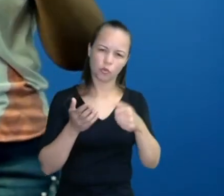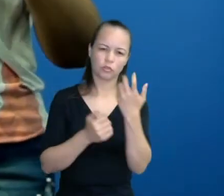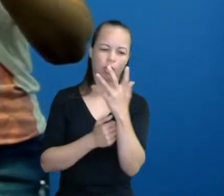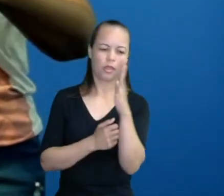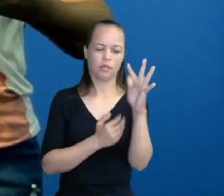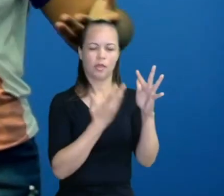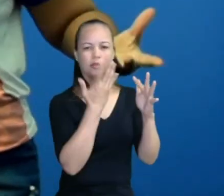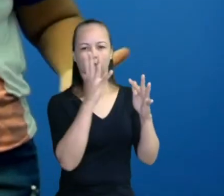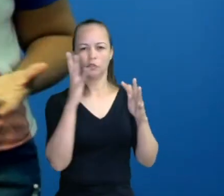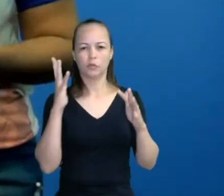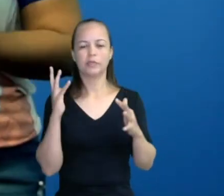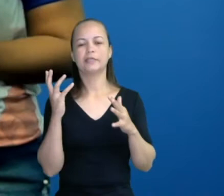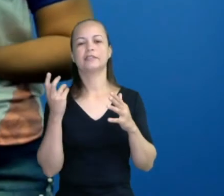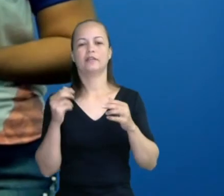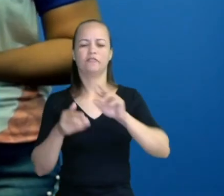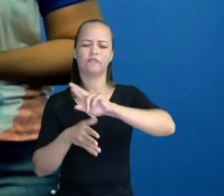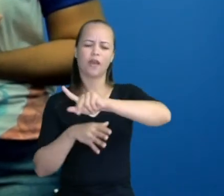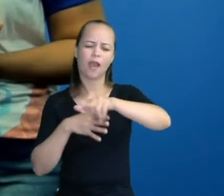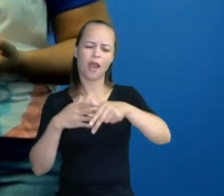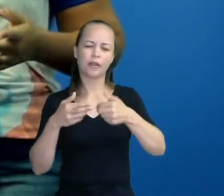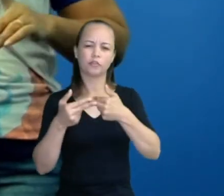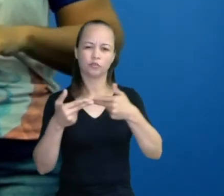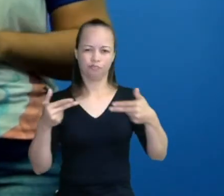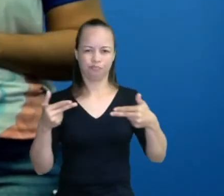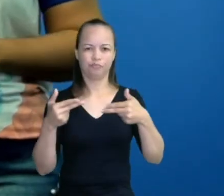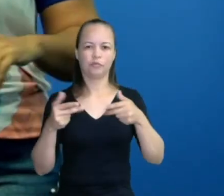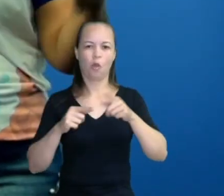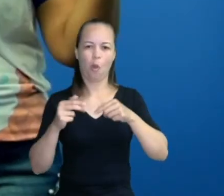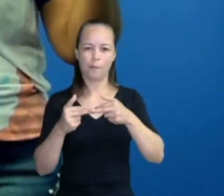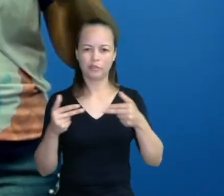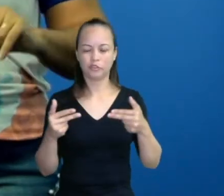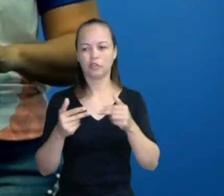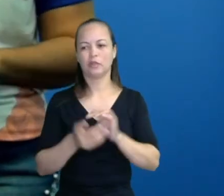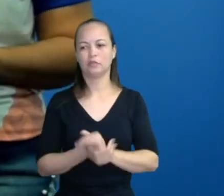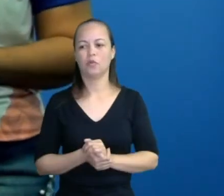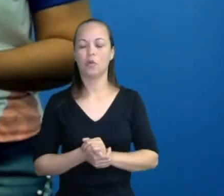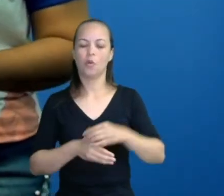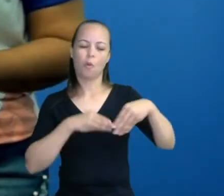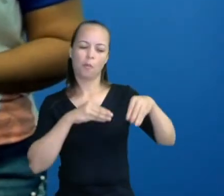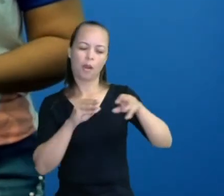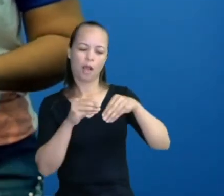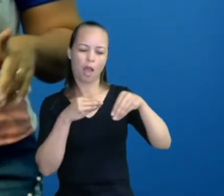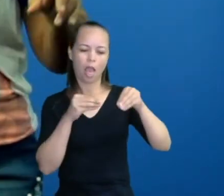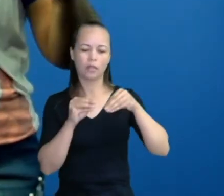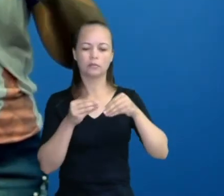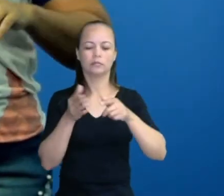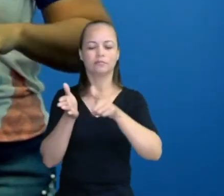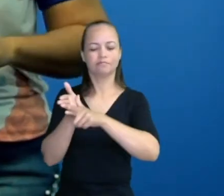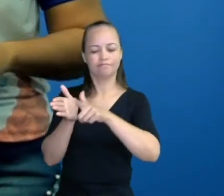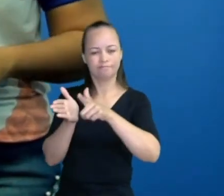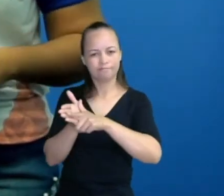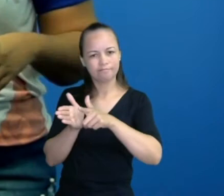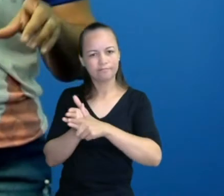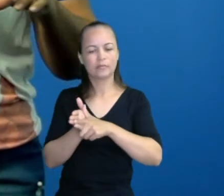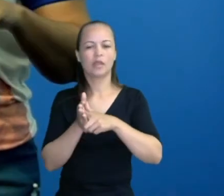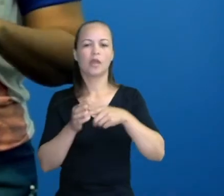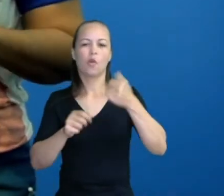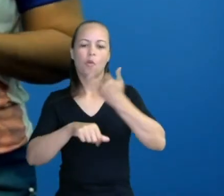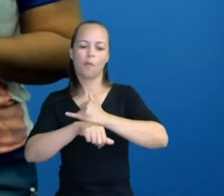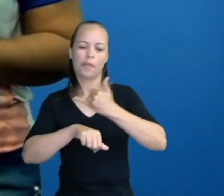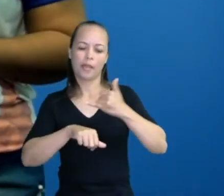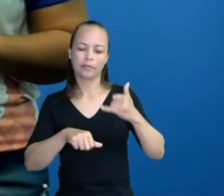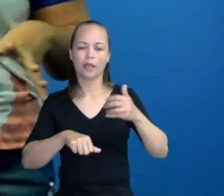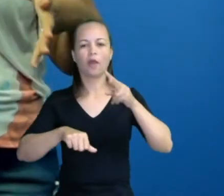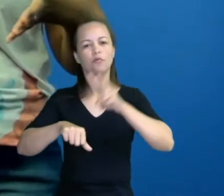dão origem a diversos objetos. Tá bom? Plástico, o papel, o metal e